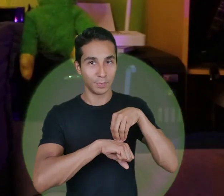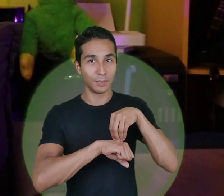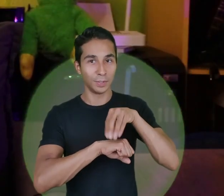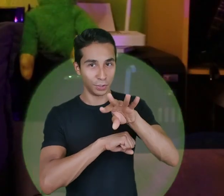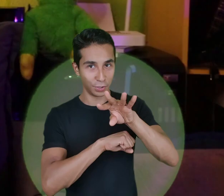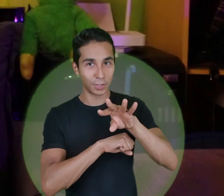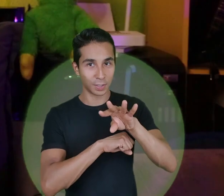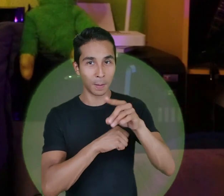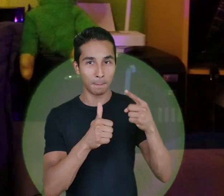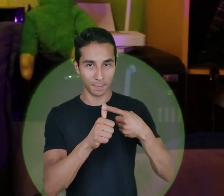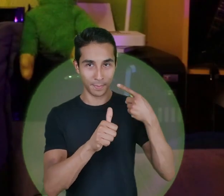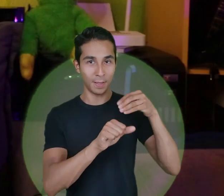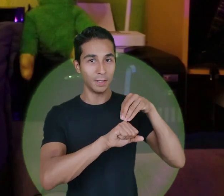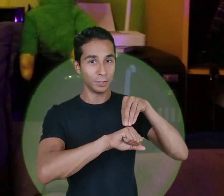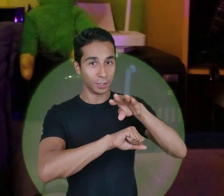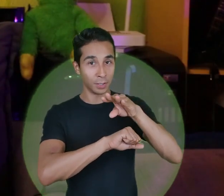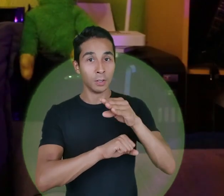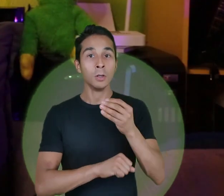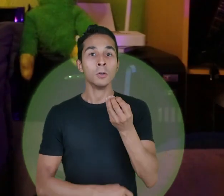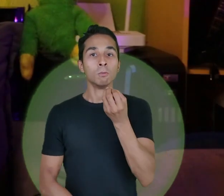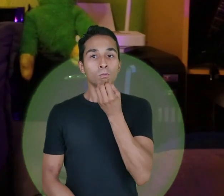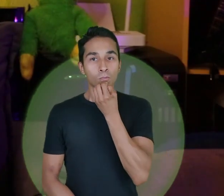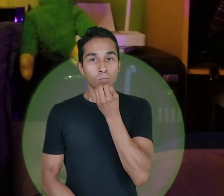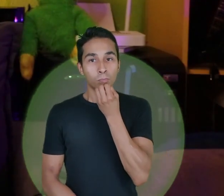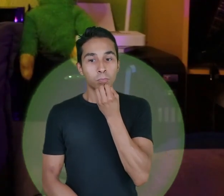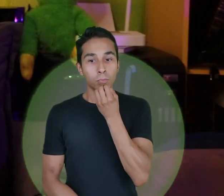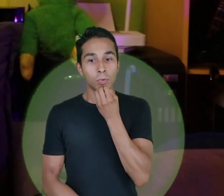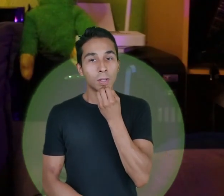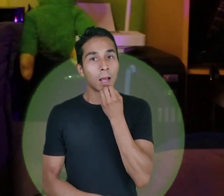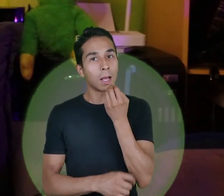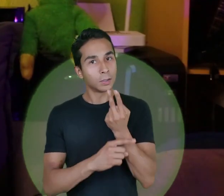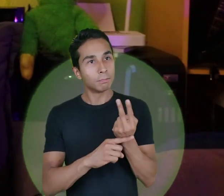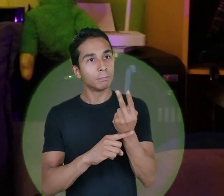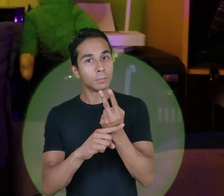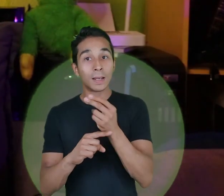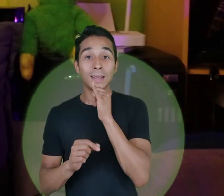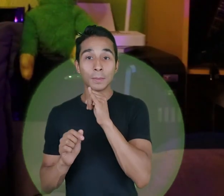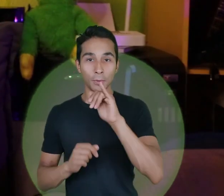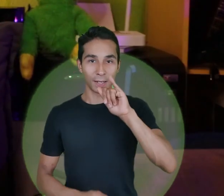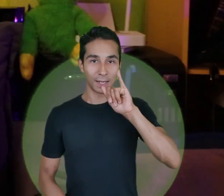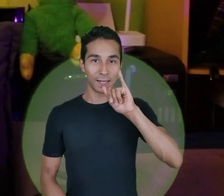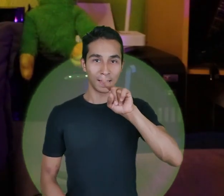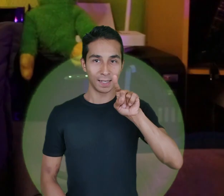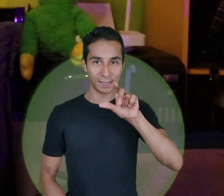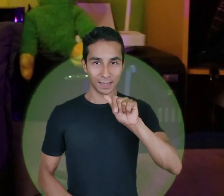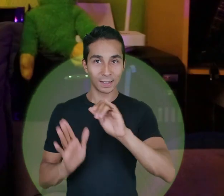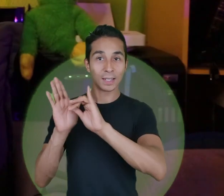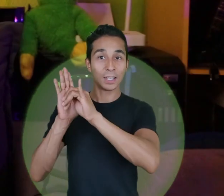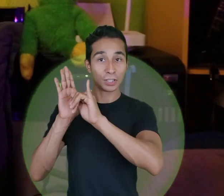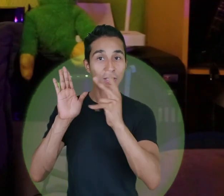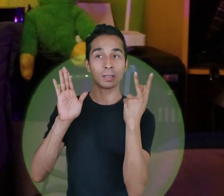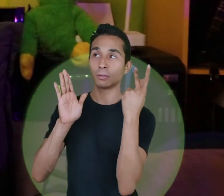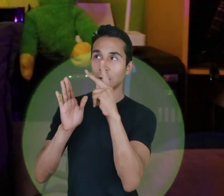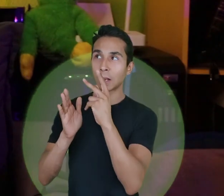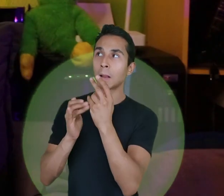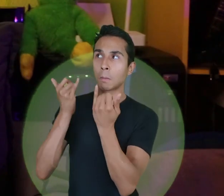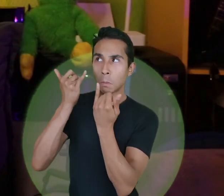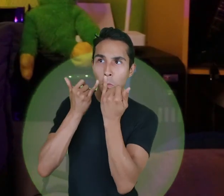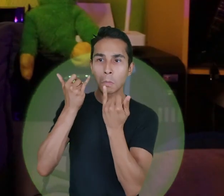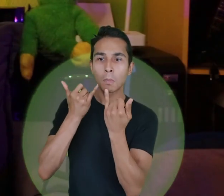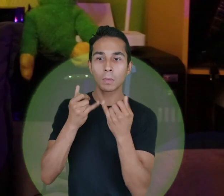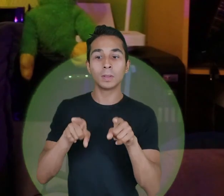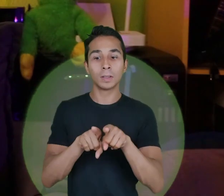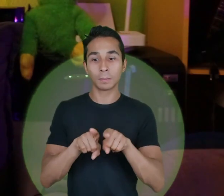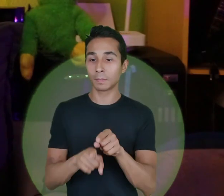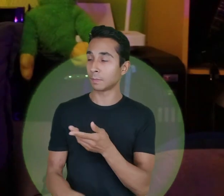primeiras indicações é você procurar, né, tipo, essas oportunidades, como por exemplo esse edital da ISA. Tem um portal incrível assim